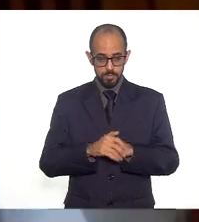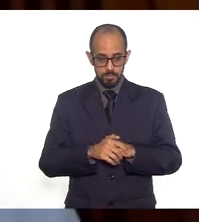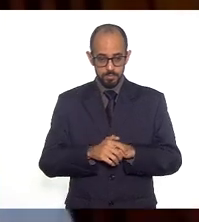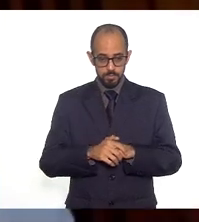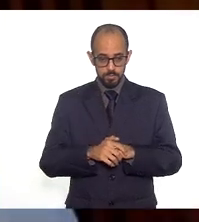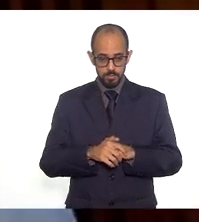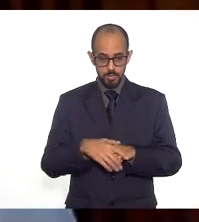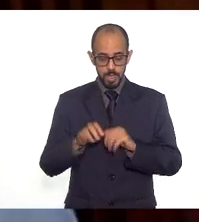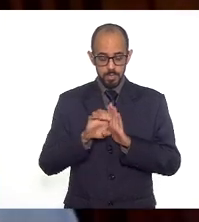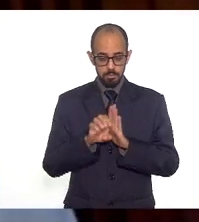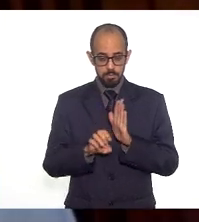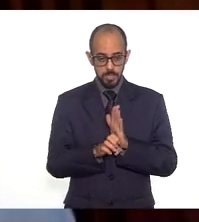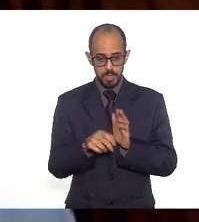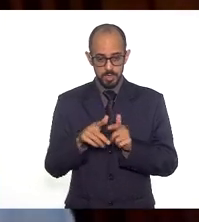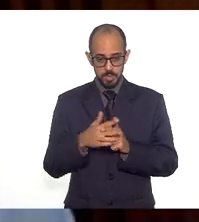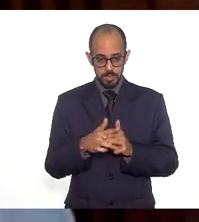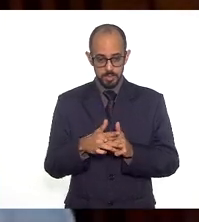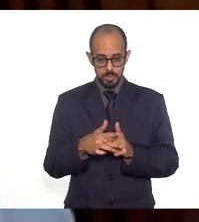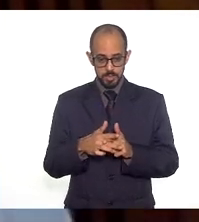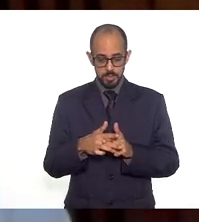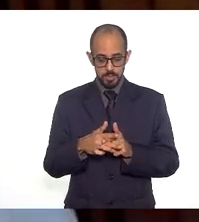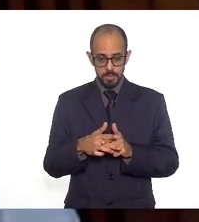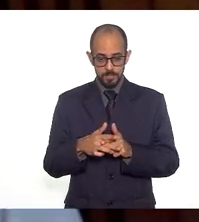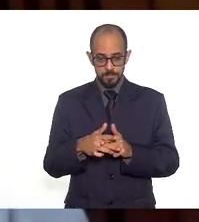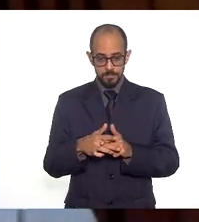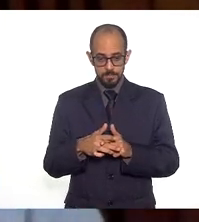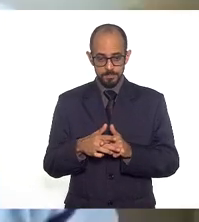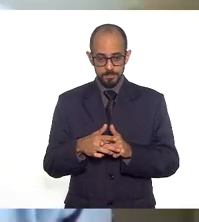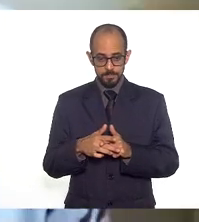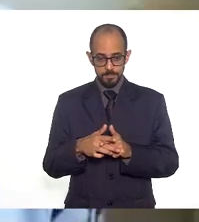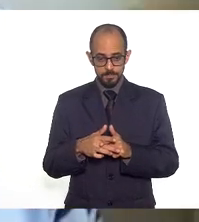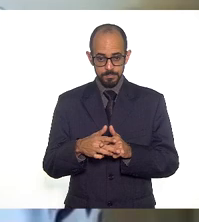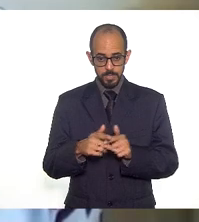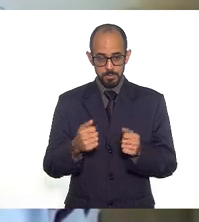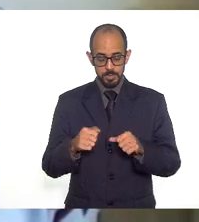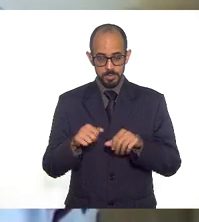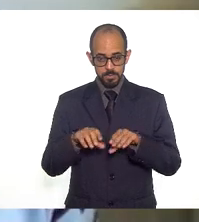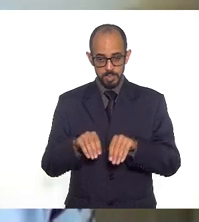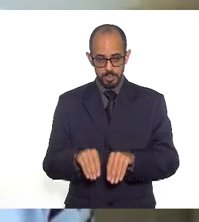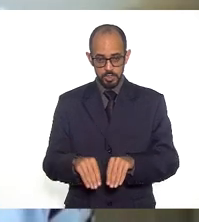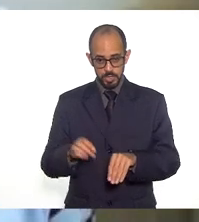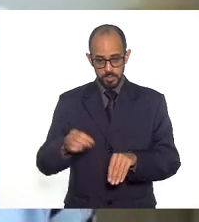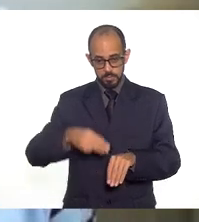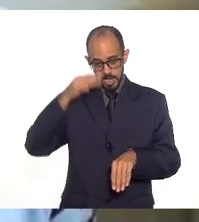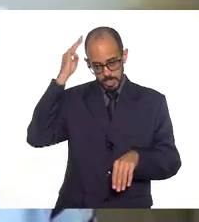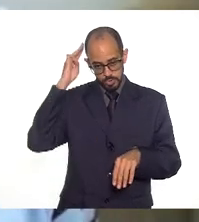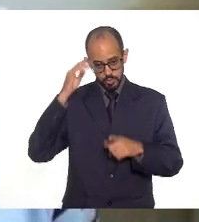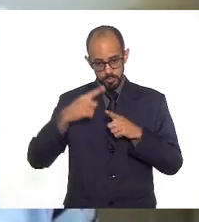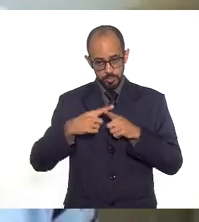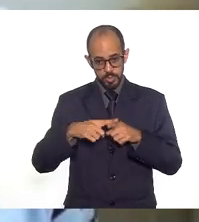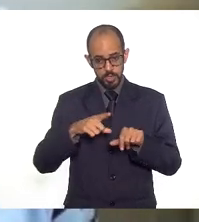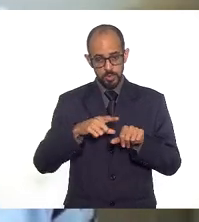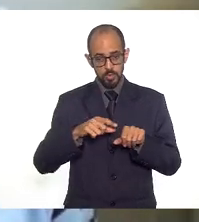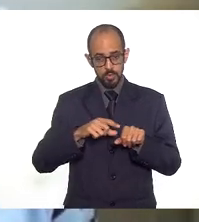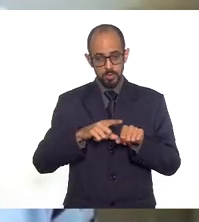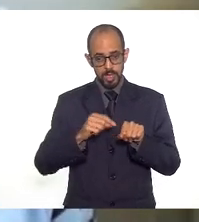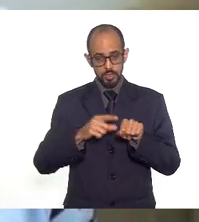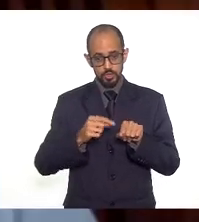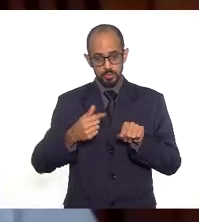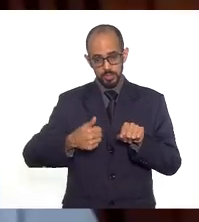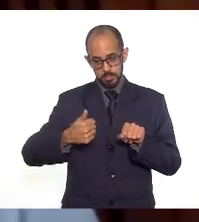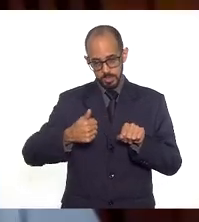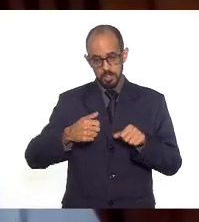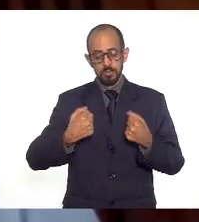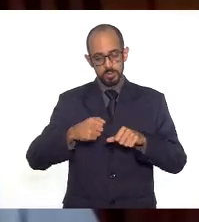a emenda. Tem que mexer lá, ó, Márcio. do artigo 1º também.